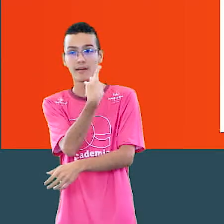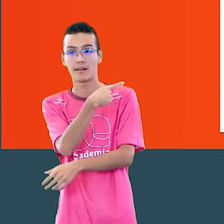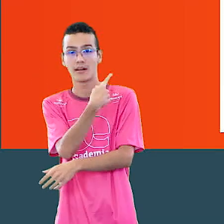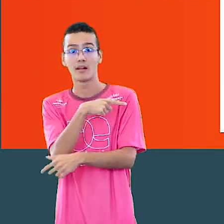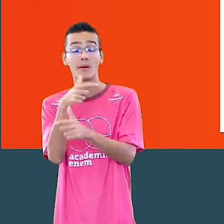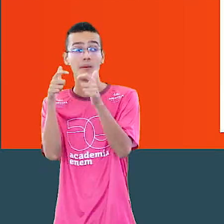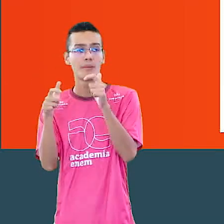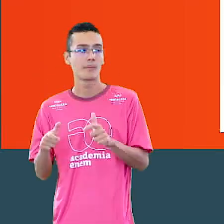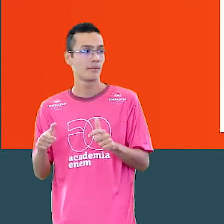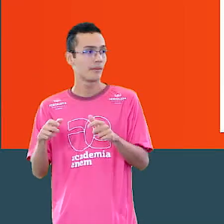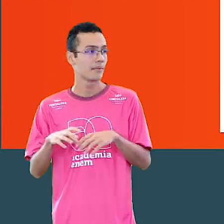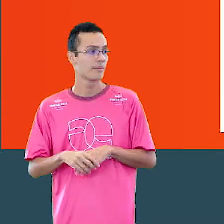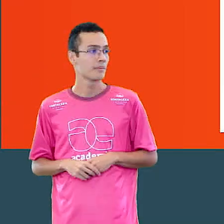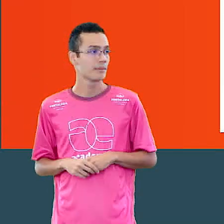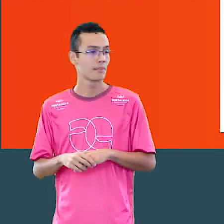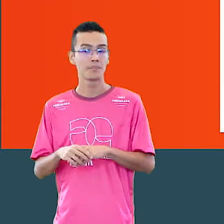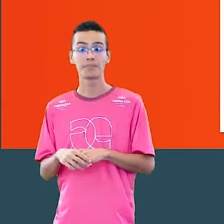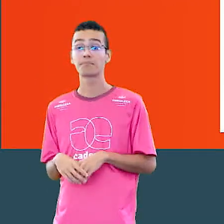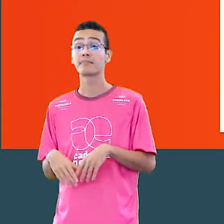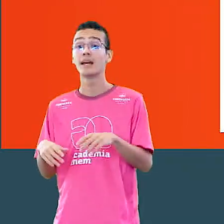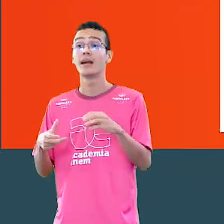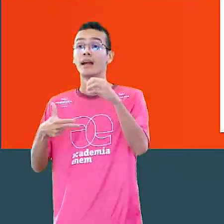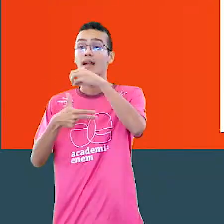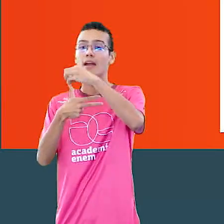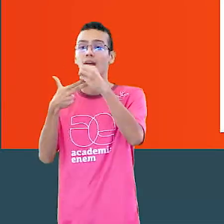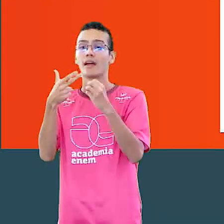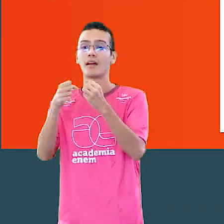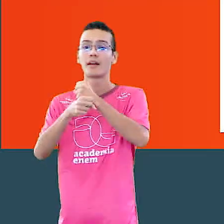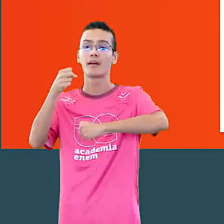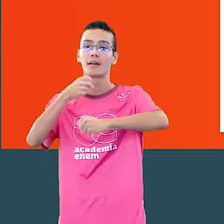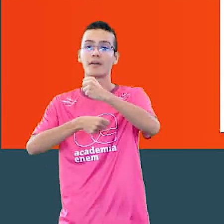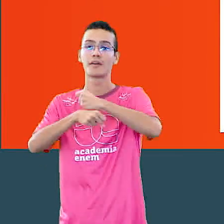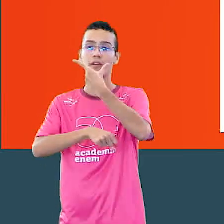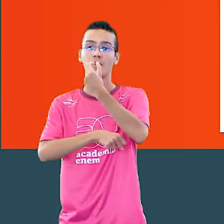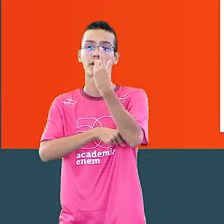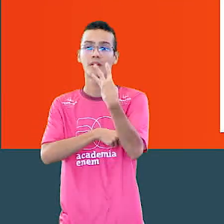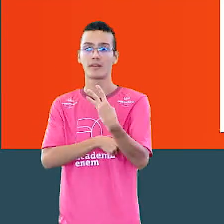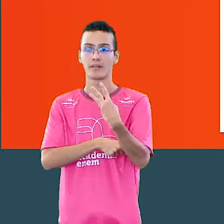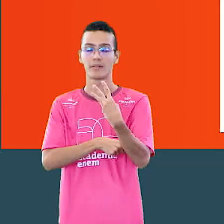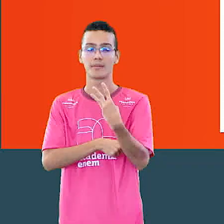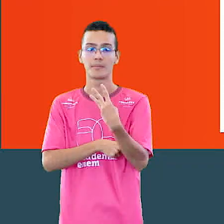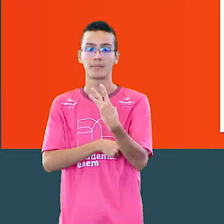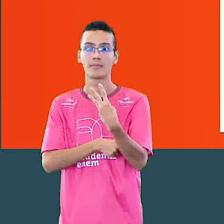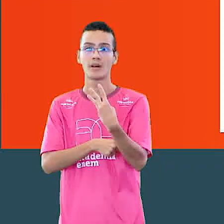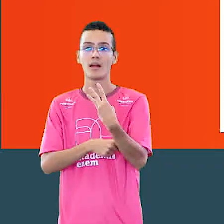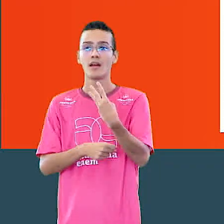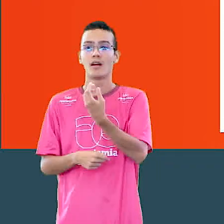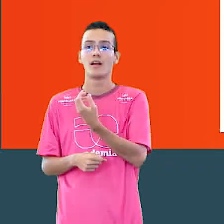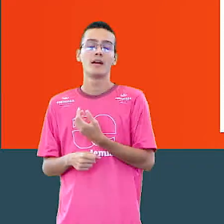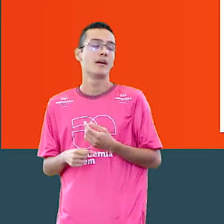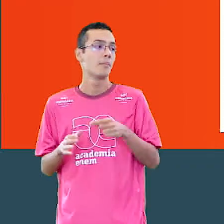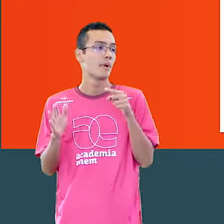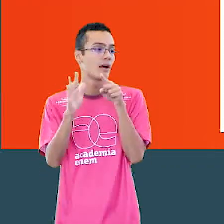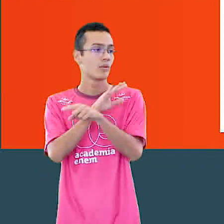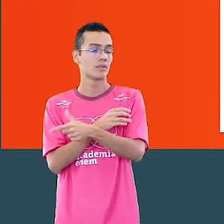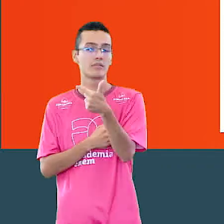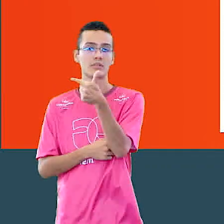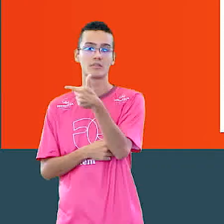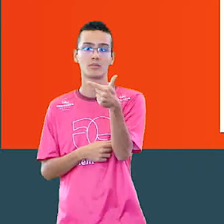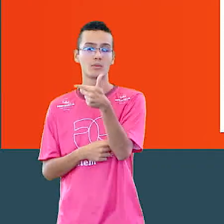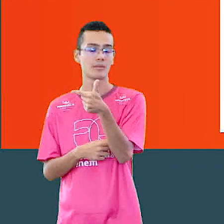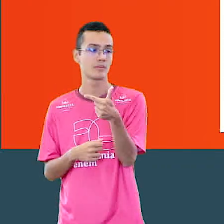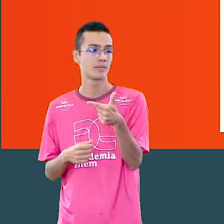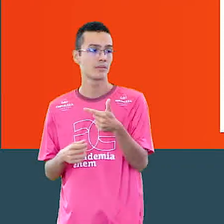só. No Enem de 2023, caiu essa questão 22. É um texto da